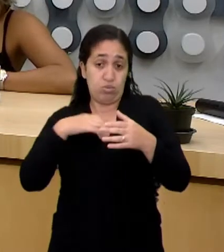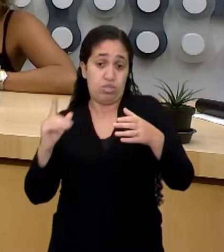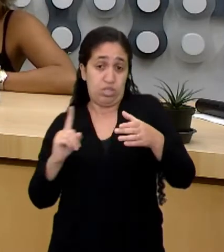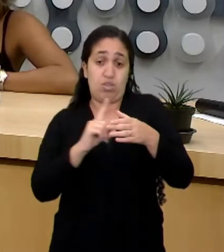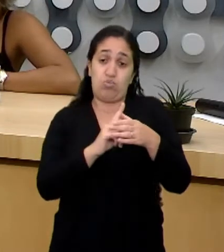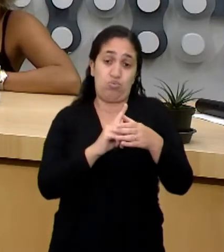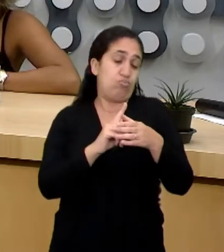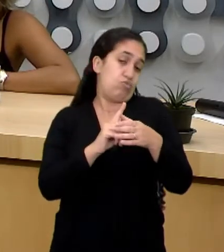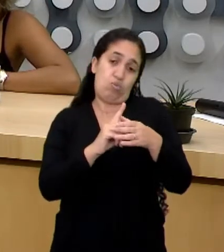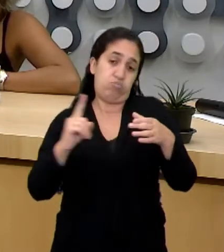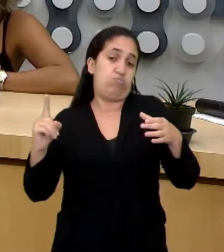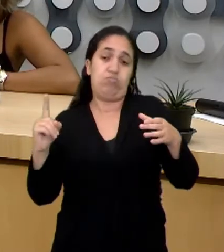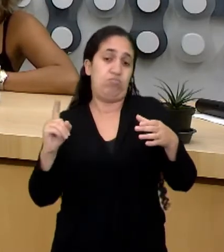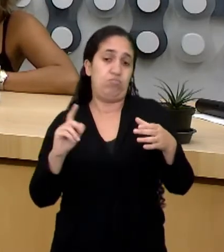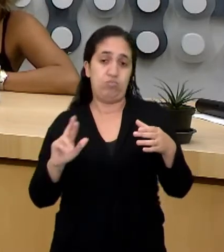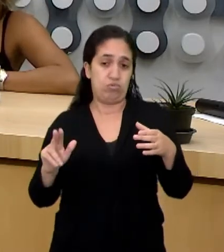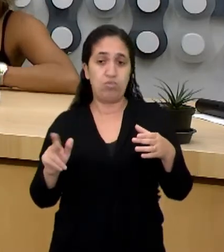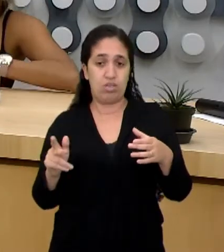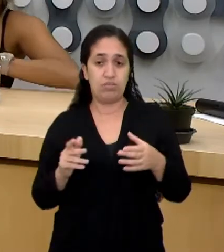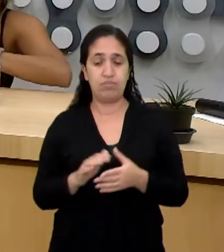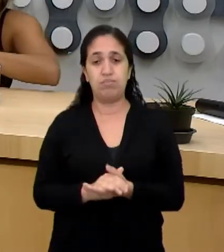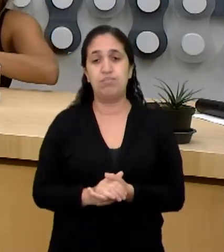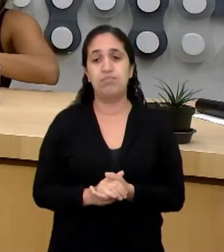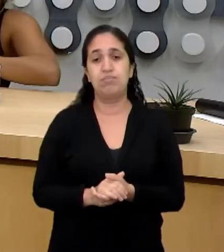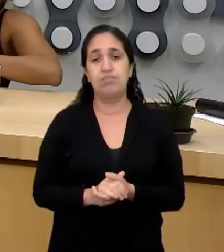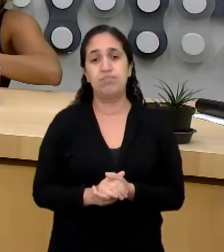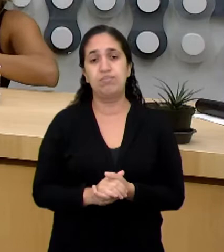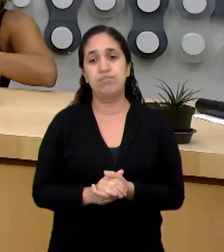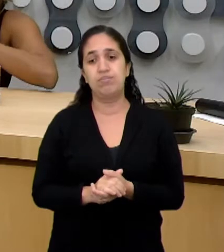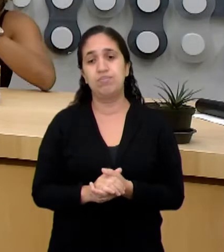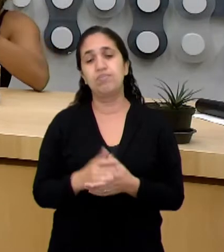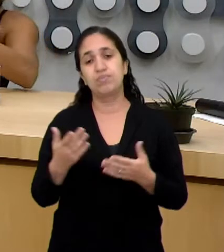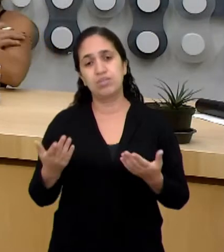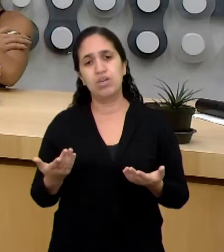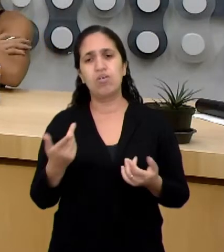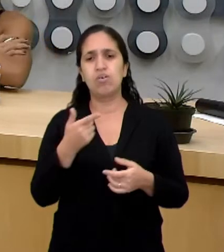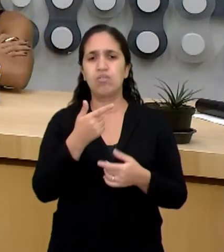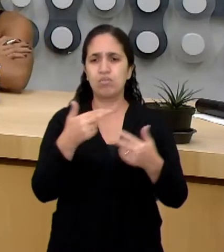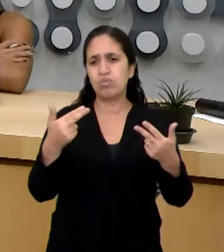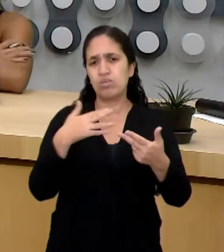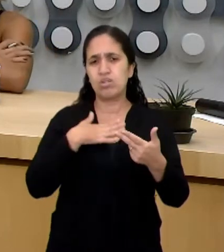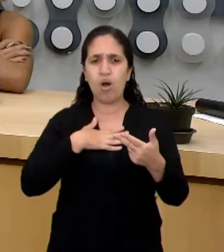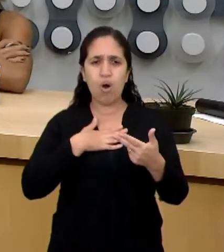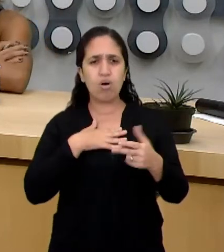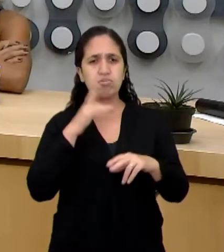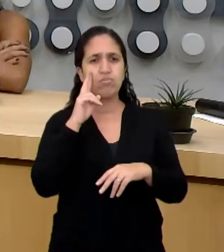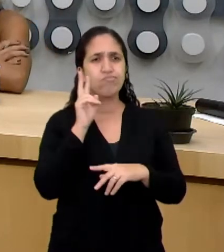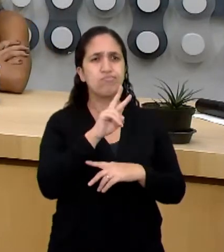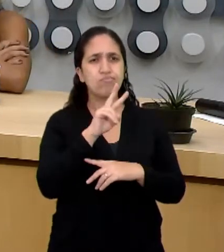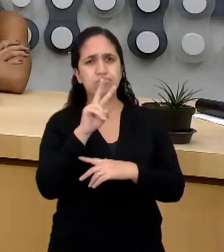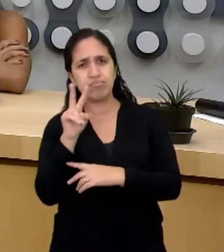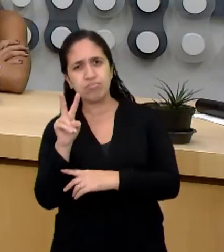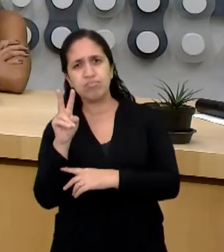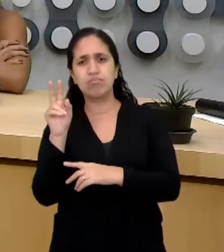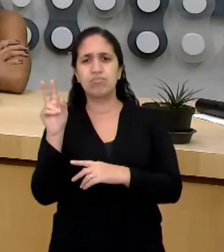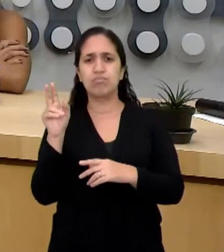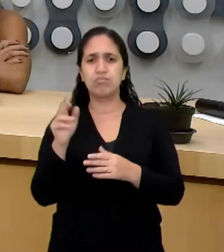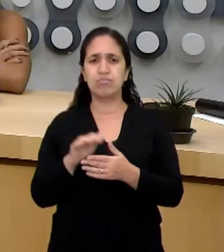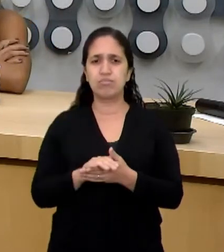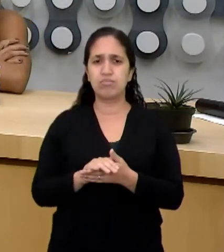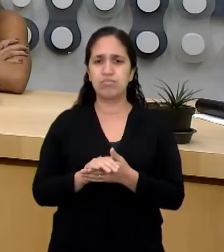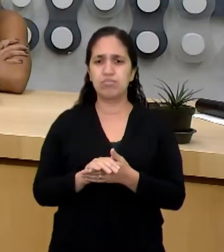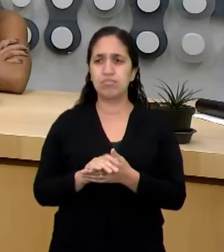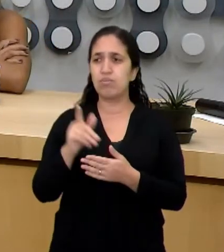é a questão, quer dizer, as coisas que você gosta de assistir, você está assistindo, e aí você olha e fala assim,